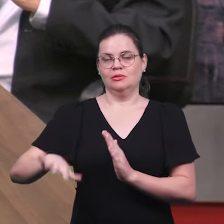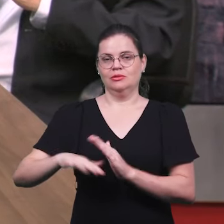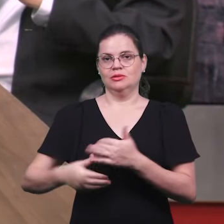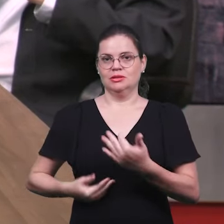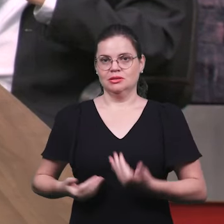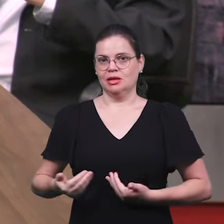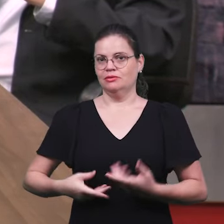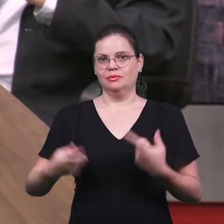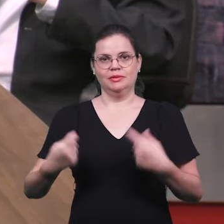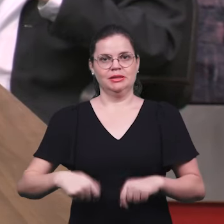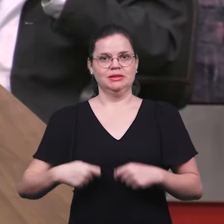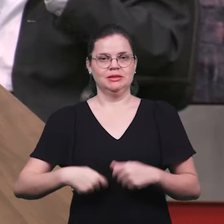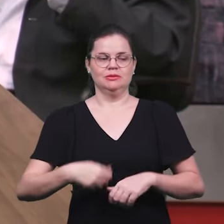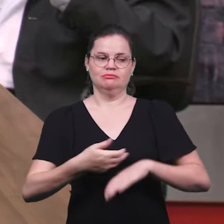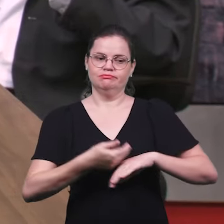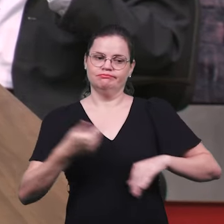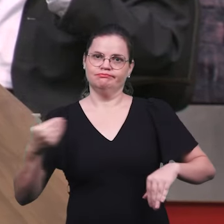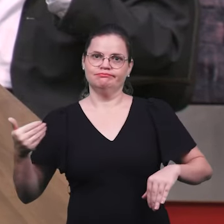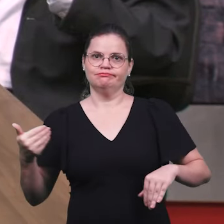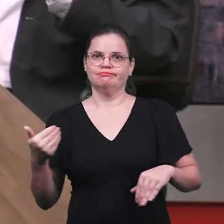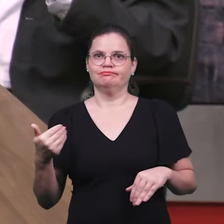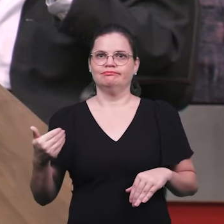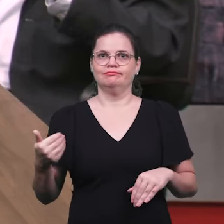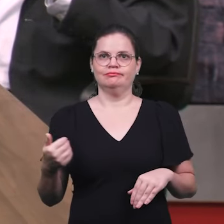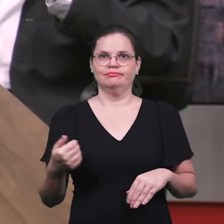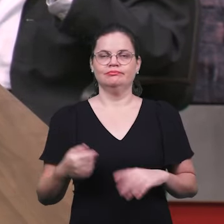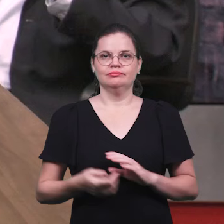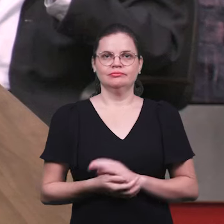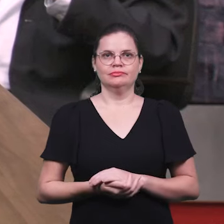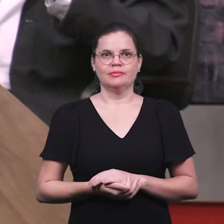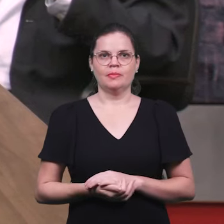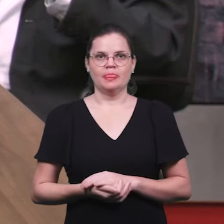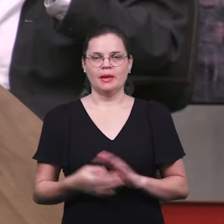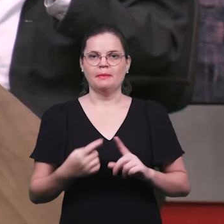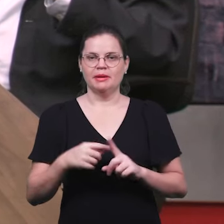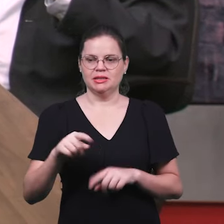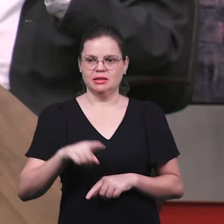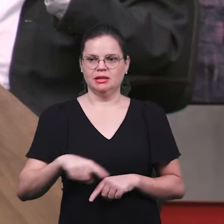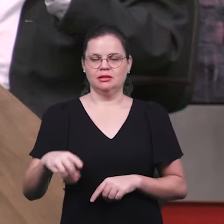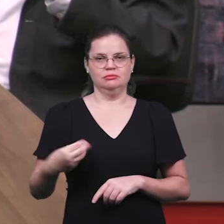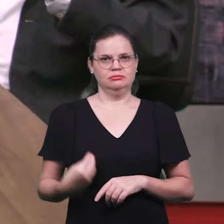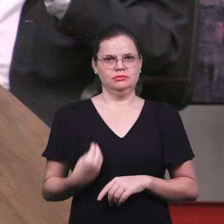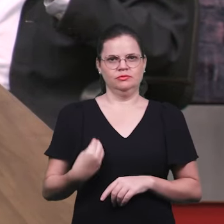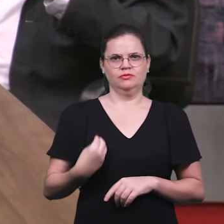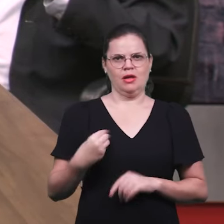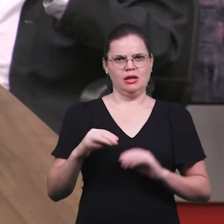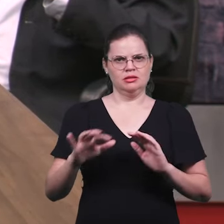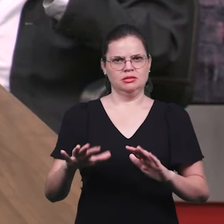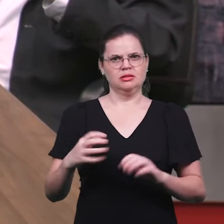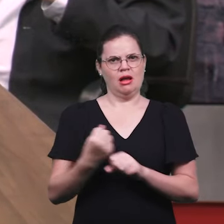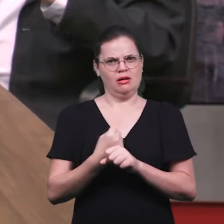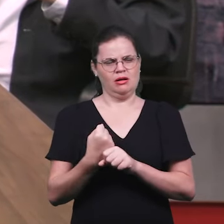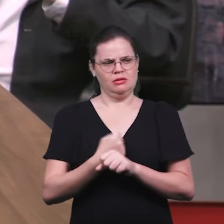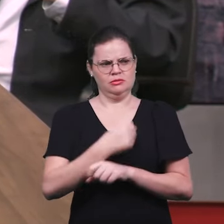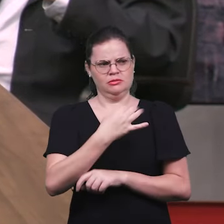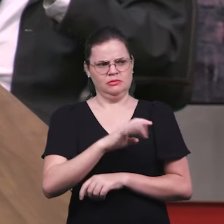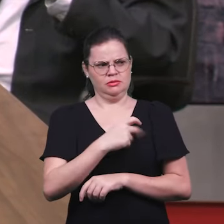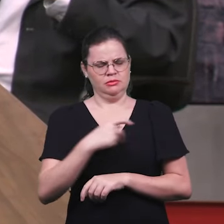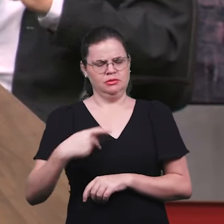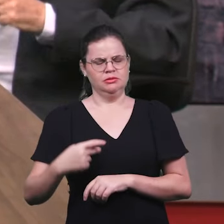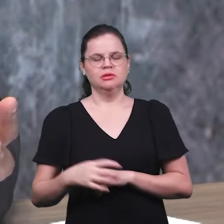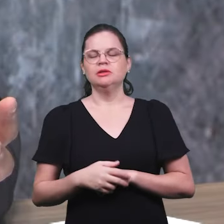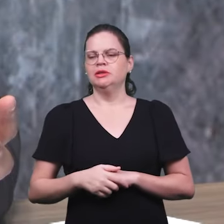rumo, não é? Mas ia conviver por um longo tempo, né, pastor Celon? Exatamente. Então a gente começa a